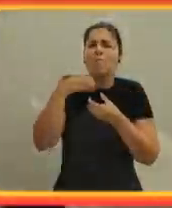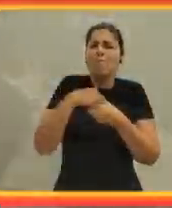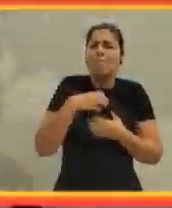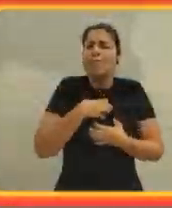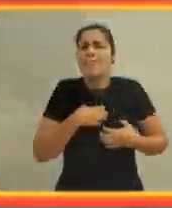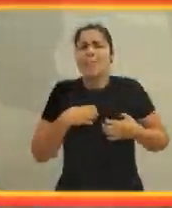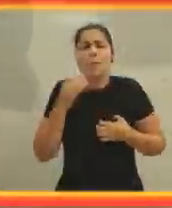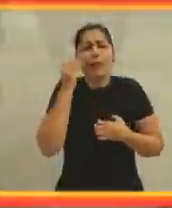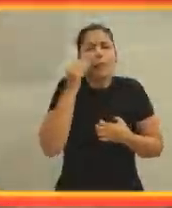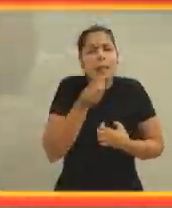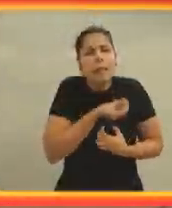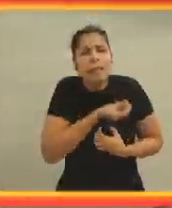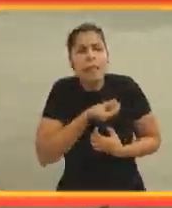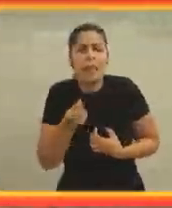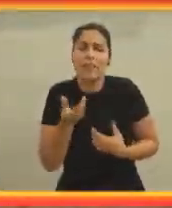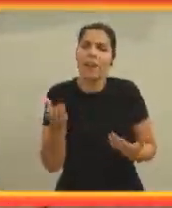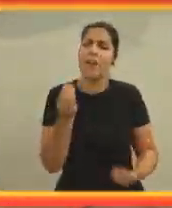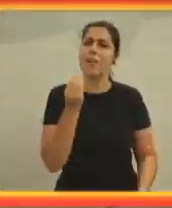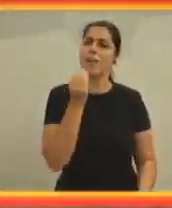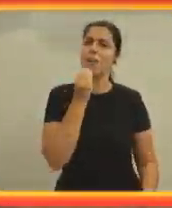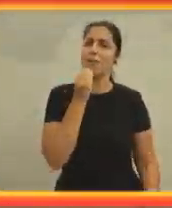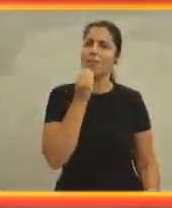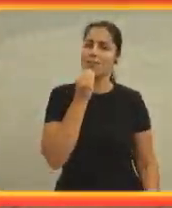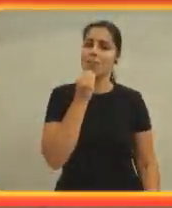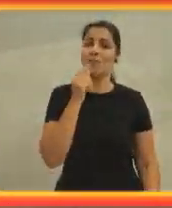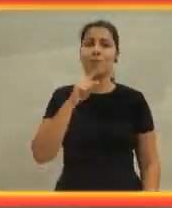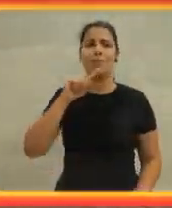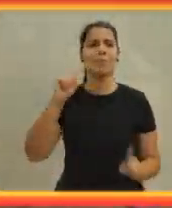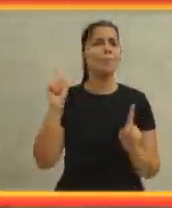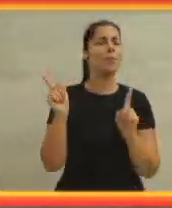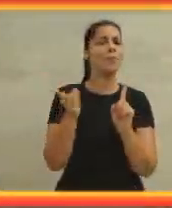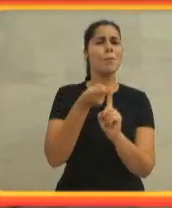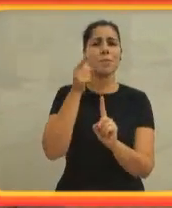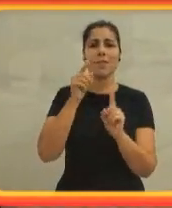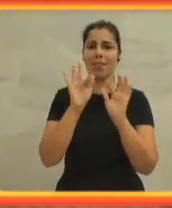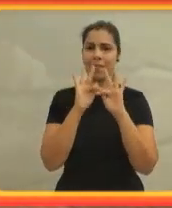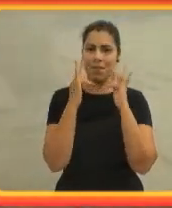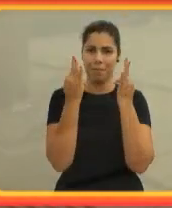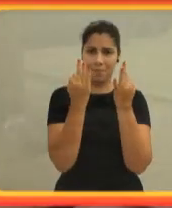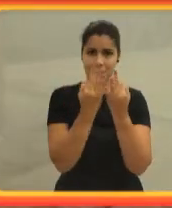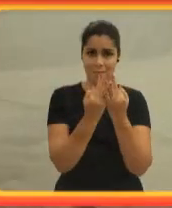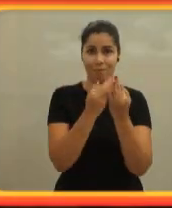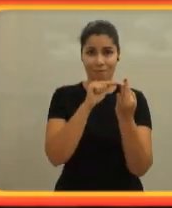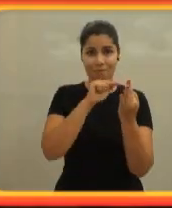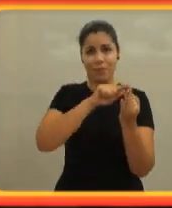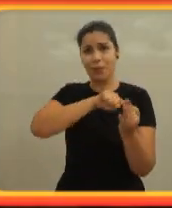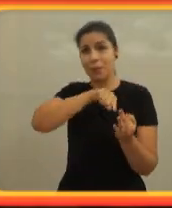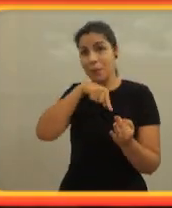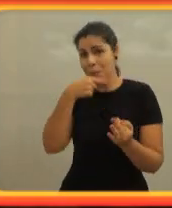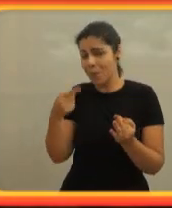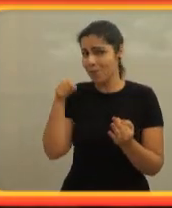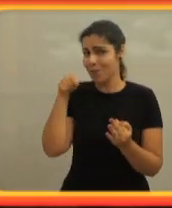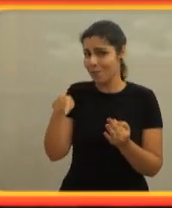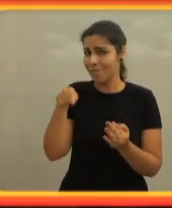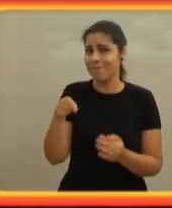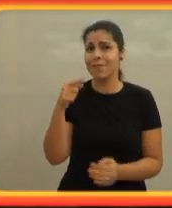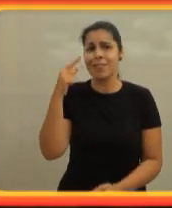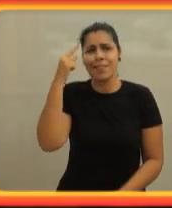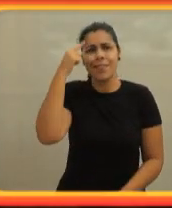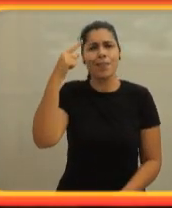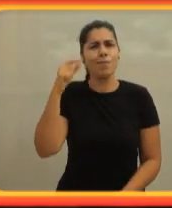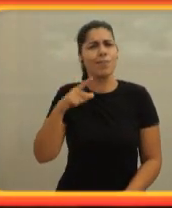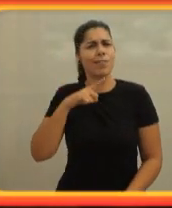entrei em um estado... Quando perdi a visão, definitivamente, entrei num estado de muita angústia. E uma das coisas